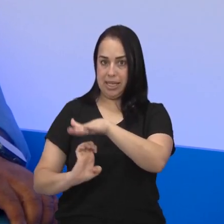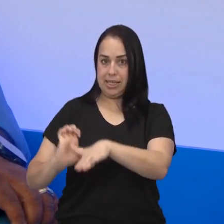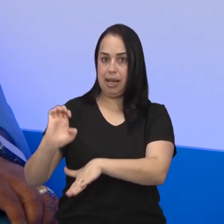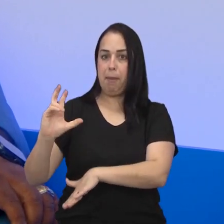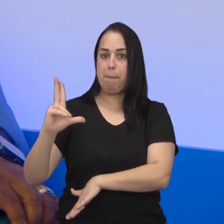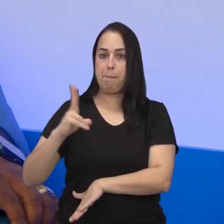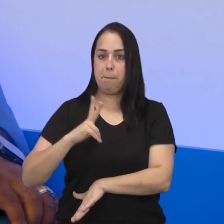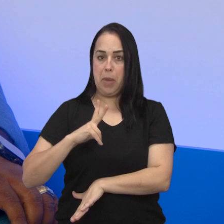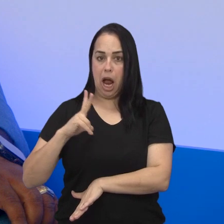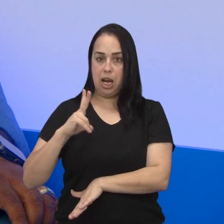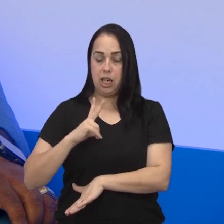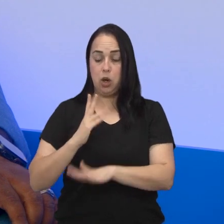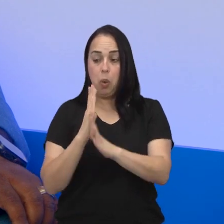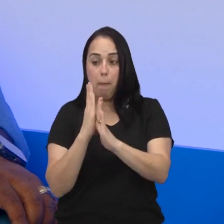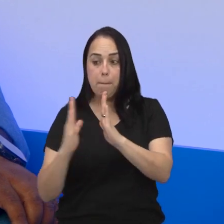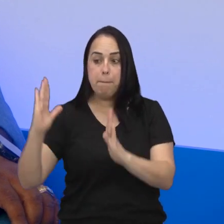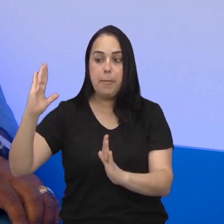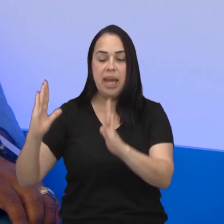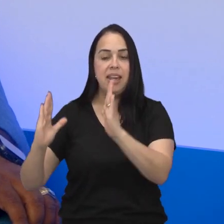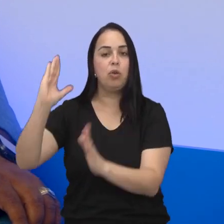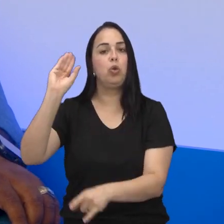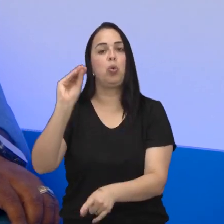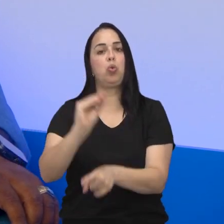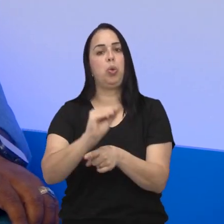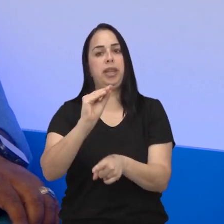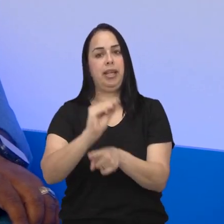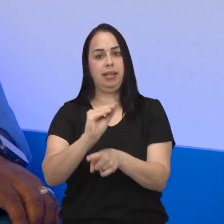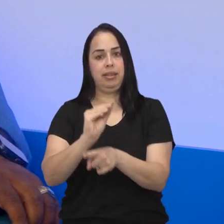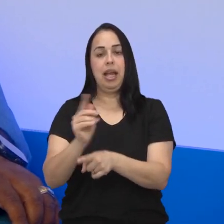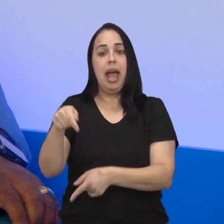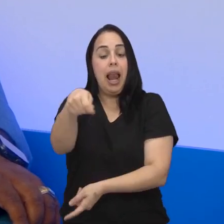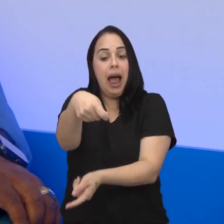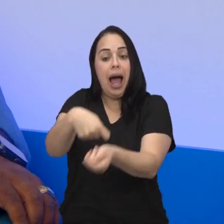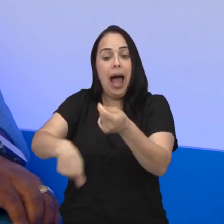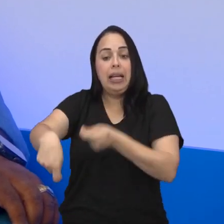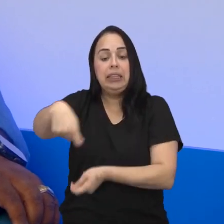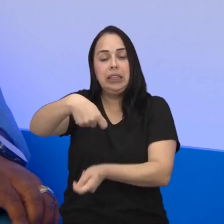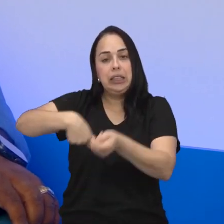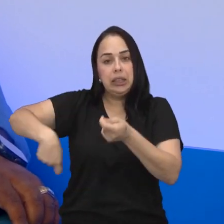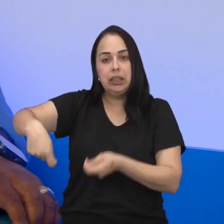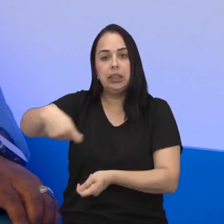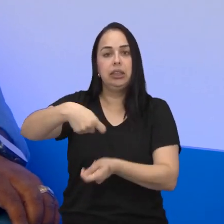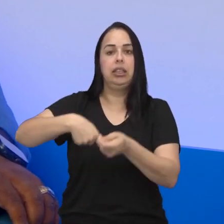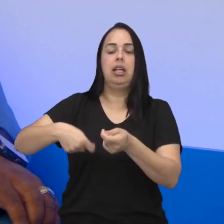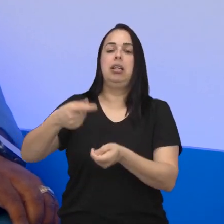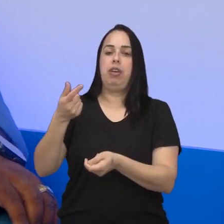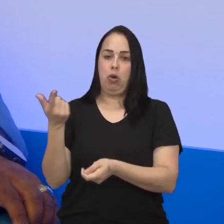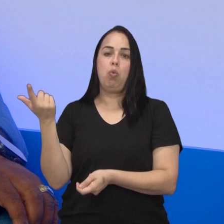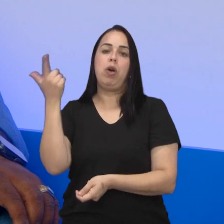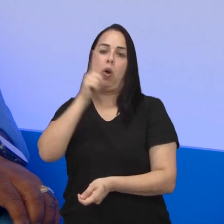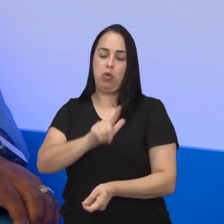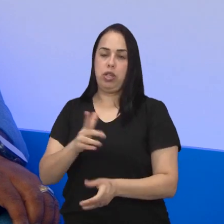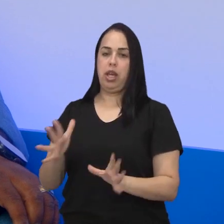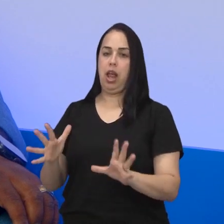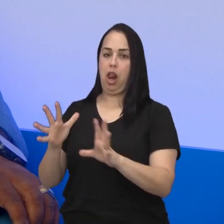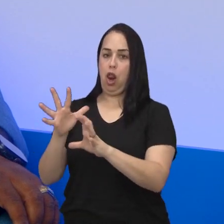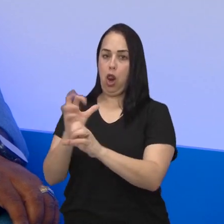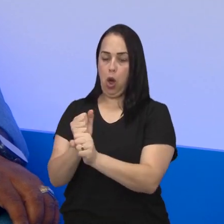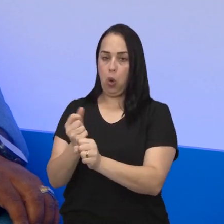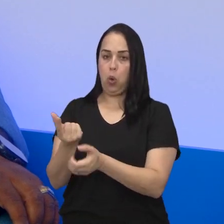tem por um determinado período, né? Ela tem essa administração, né? Então ela vai ter os lucros delas e